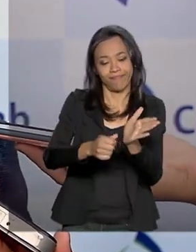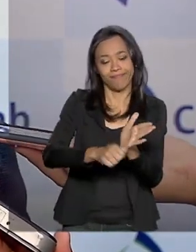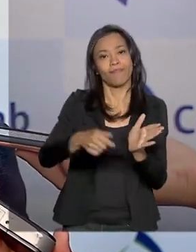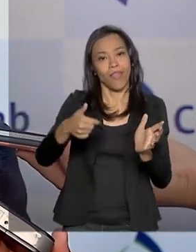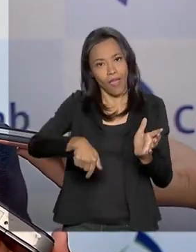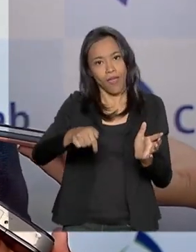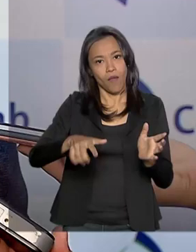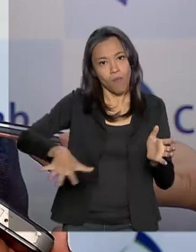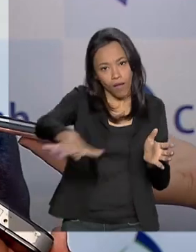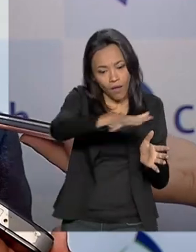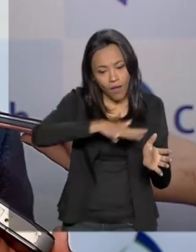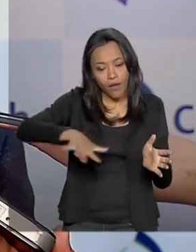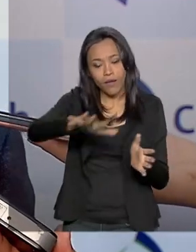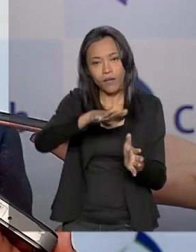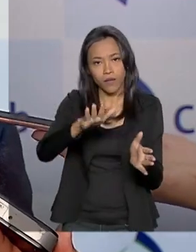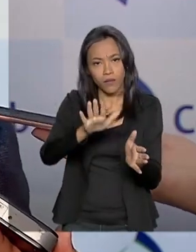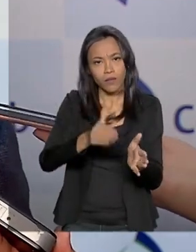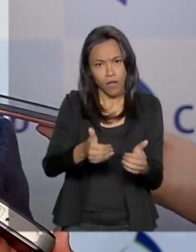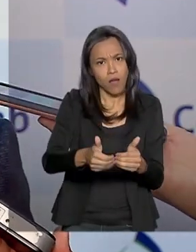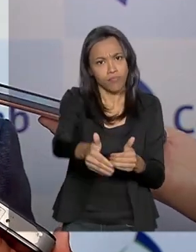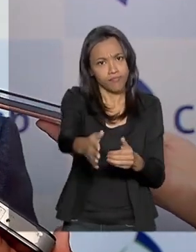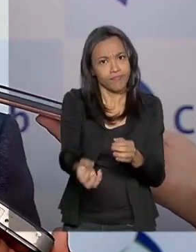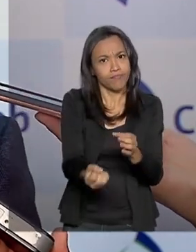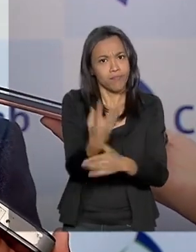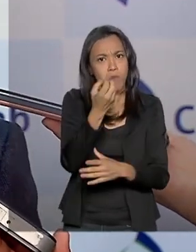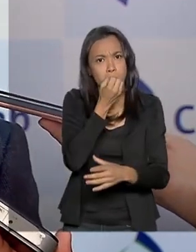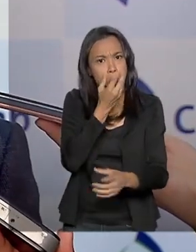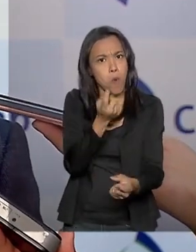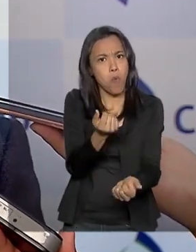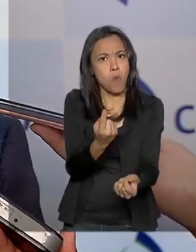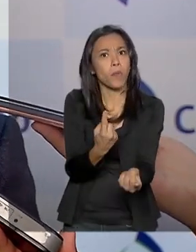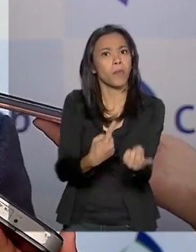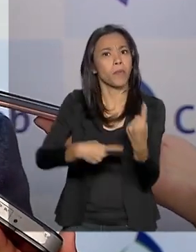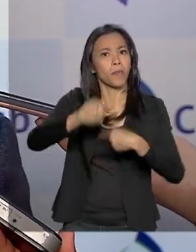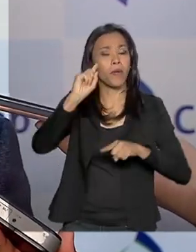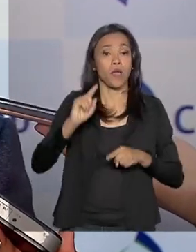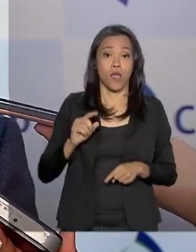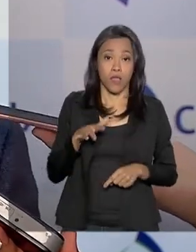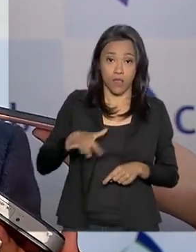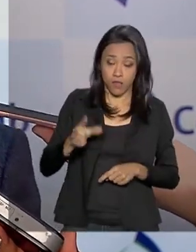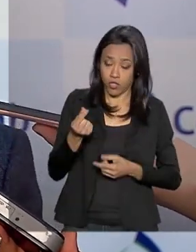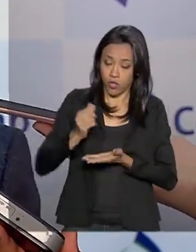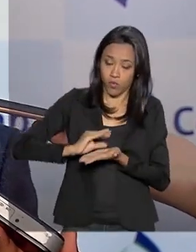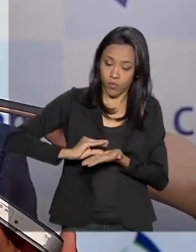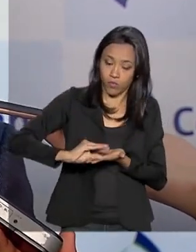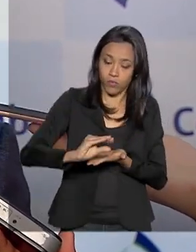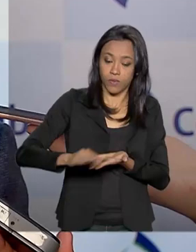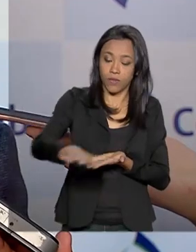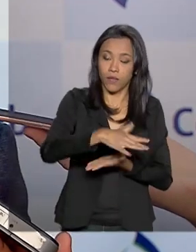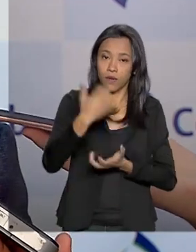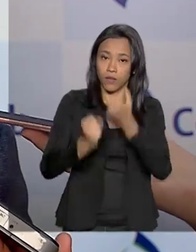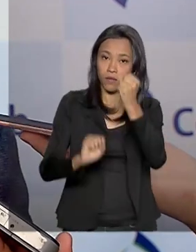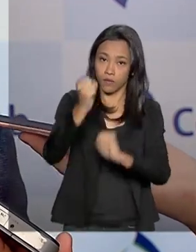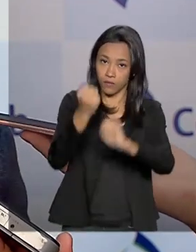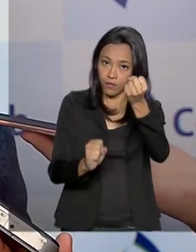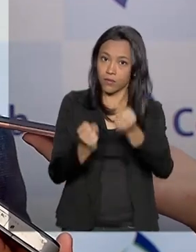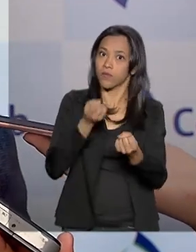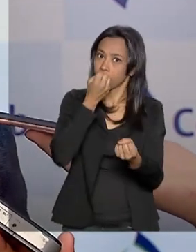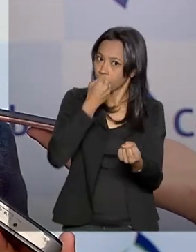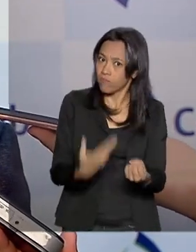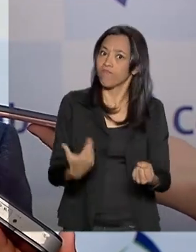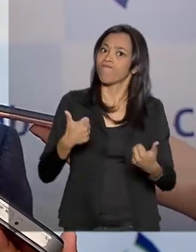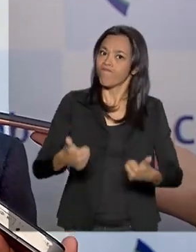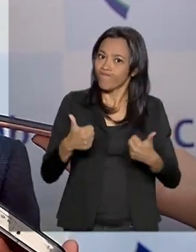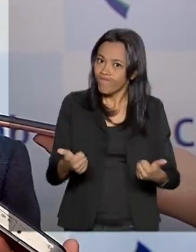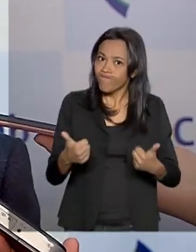mercado que está se criando, bastante promissor. Os investimentos que estão sendo feitos nessa indústria são bastante expressivos.